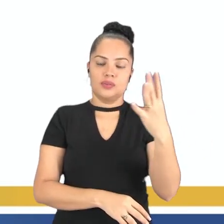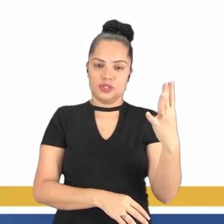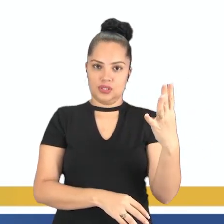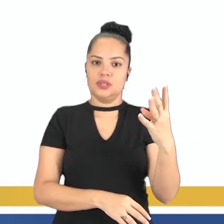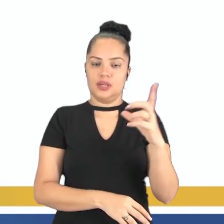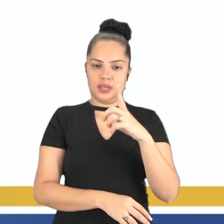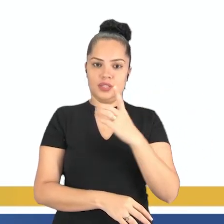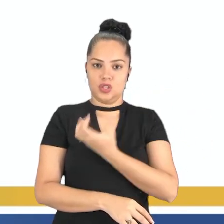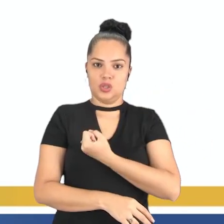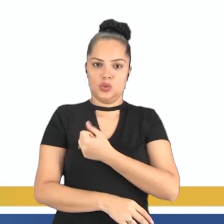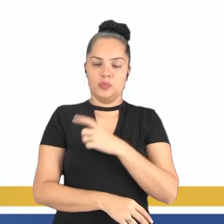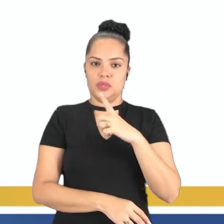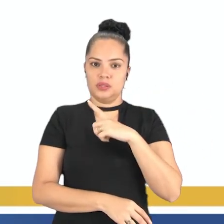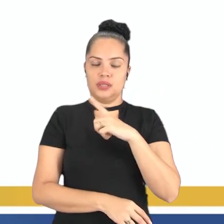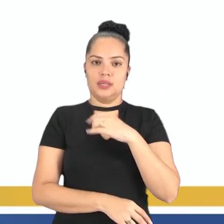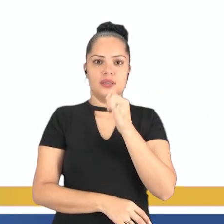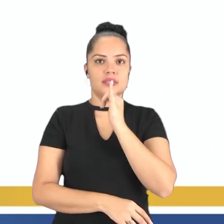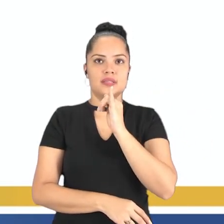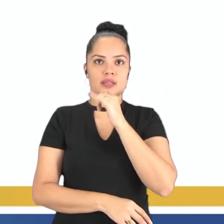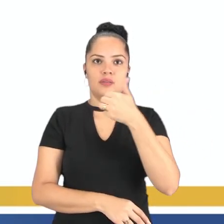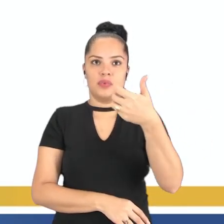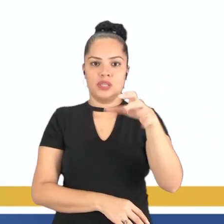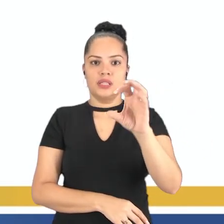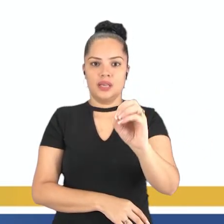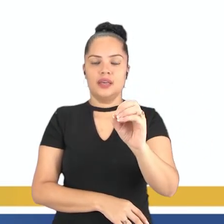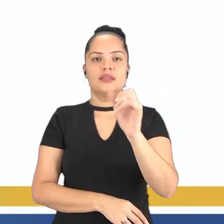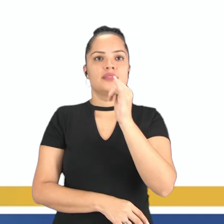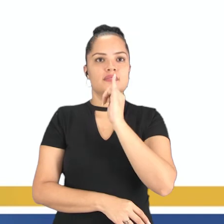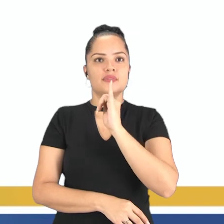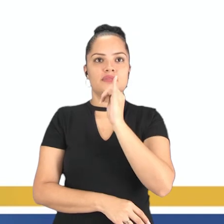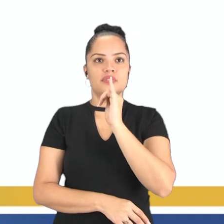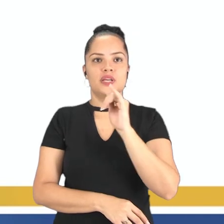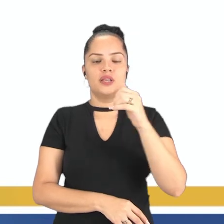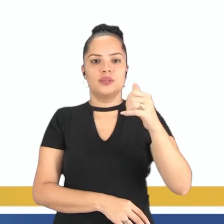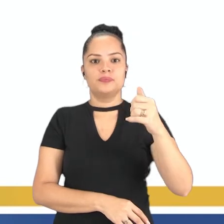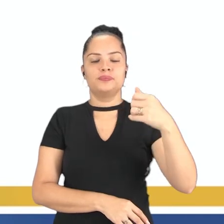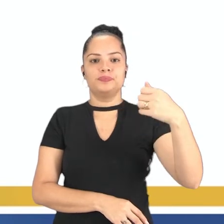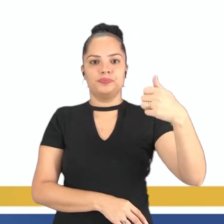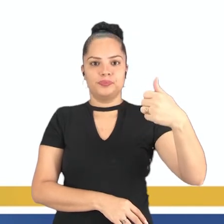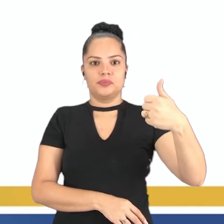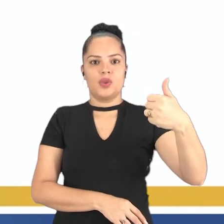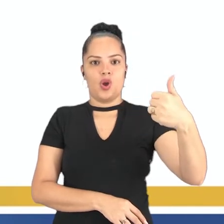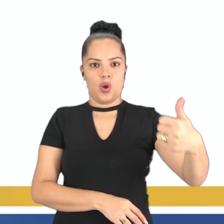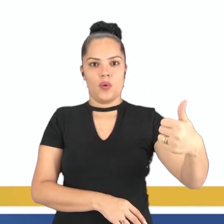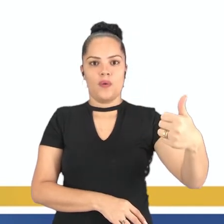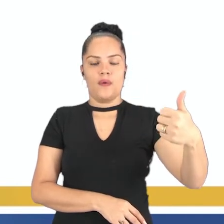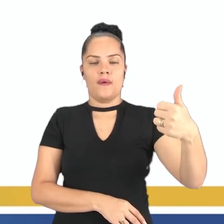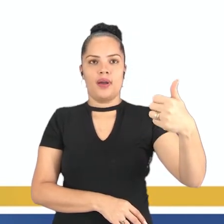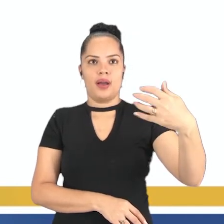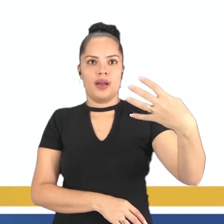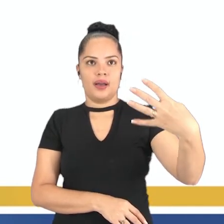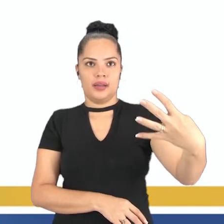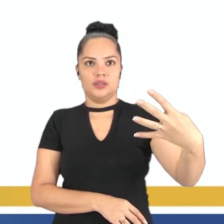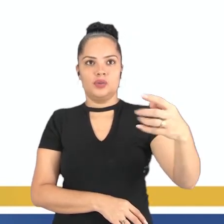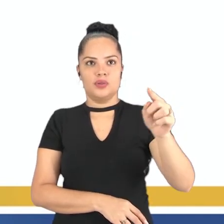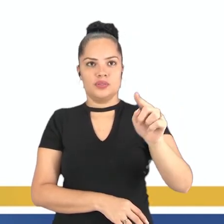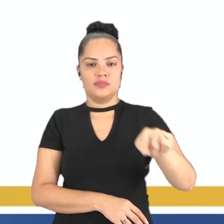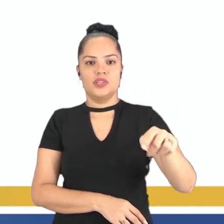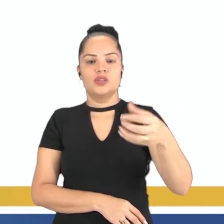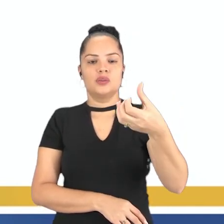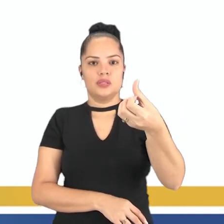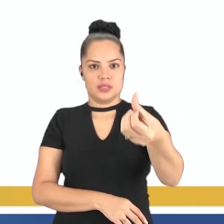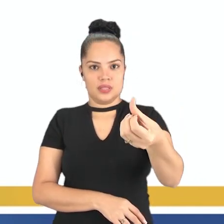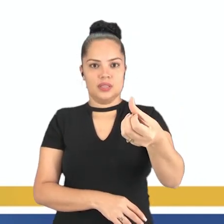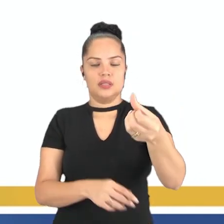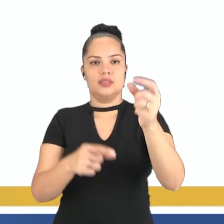10. Se eu for dividir por 10, a vírgula vai se deslocar uma casa para a esquerda. Então, por